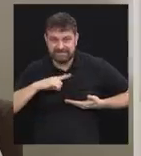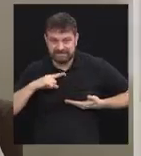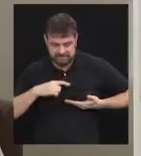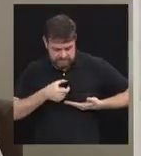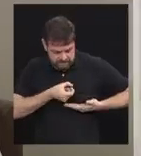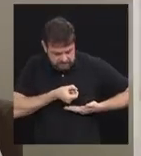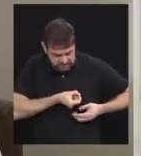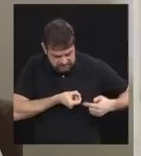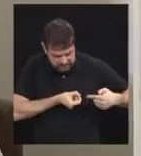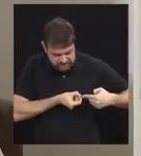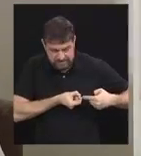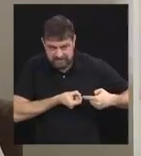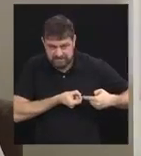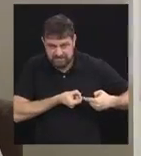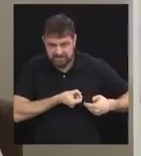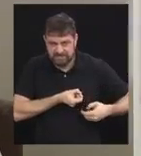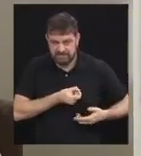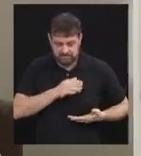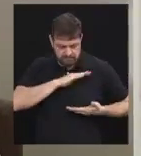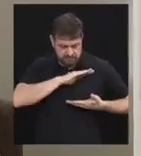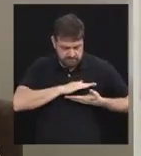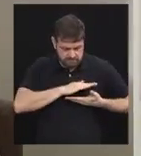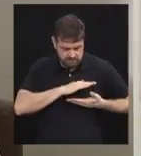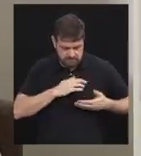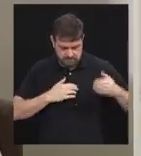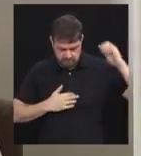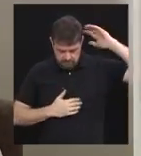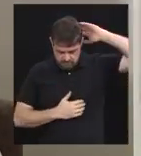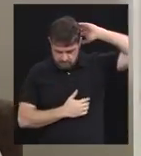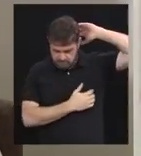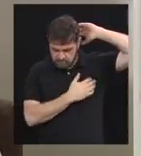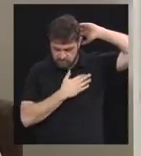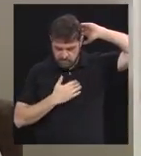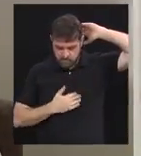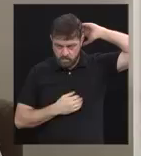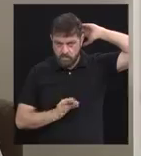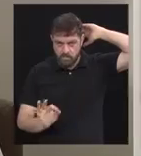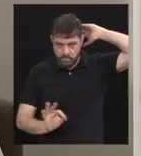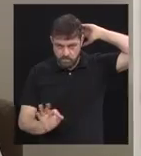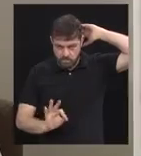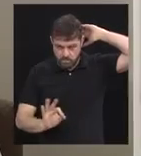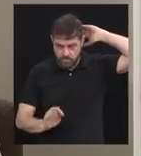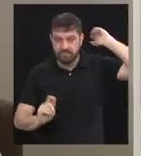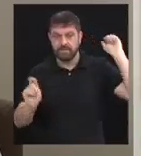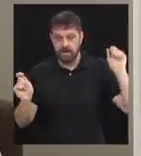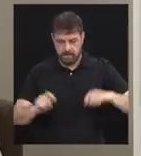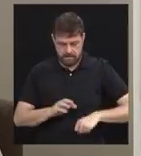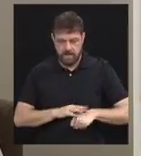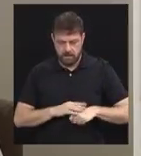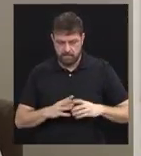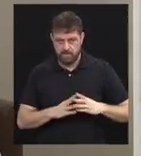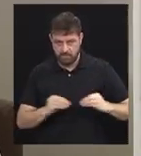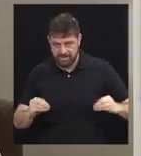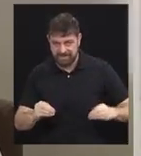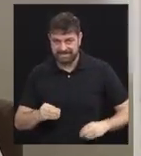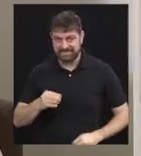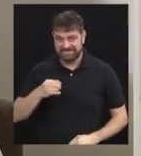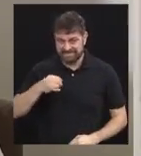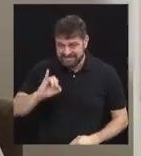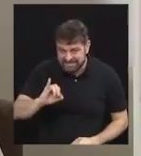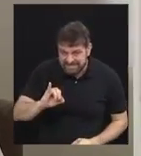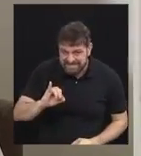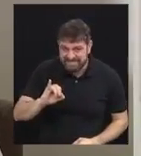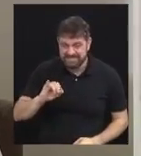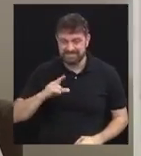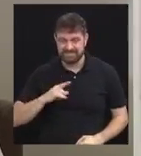localizada mamográfica, sem nódulo palpável, nós temos uma chance de mais de 90% de cura.